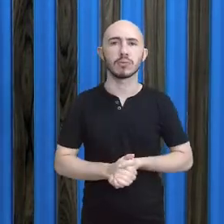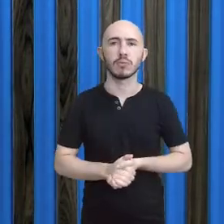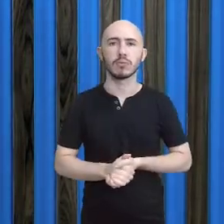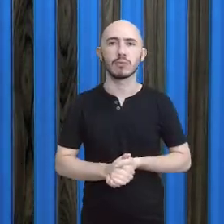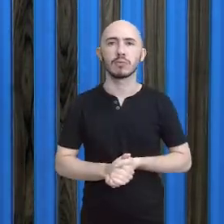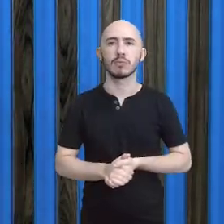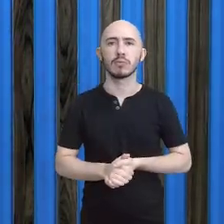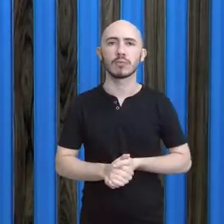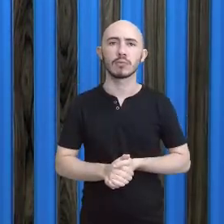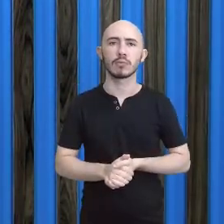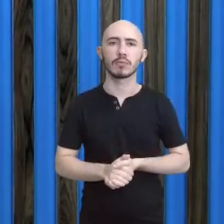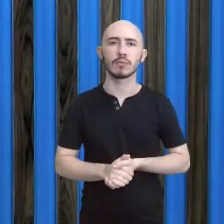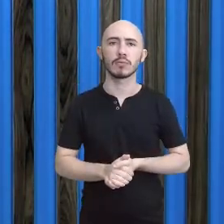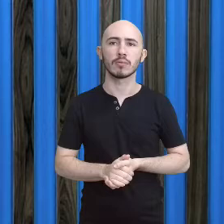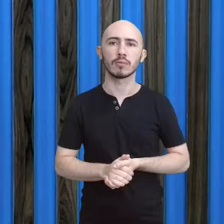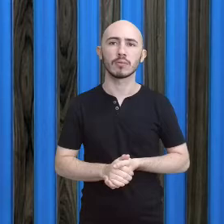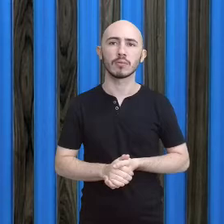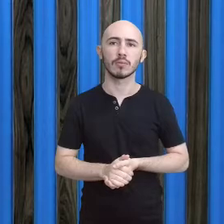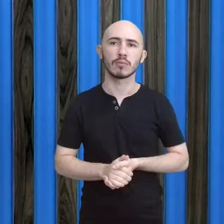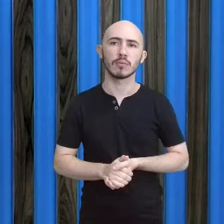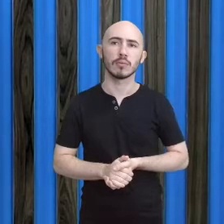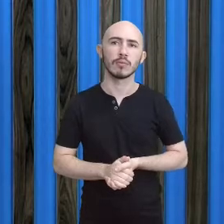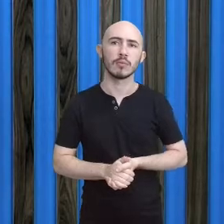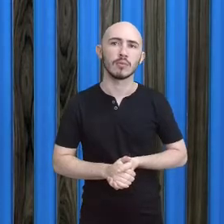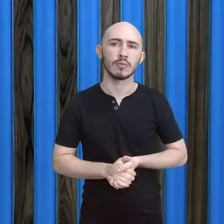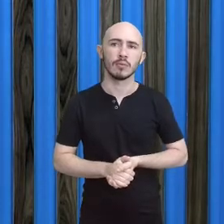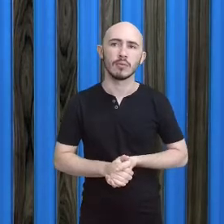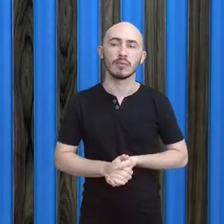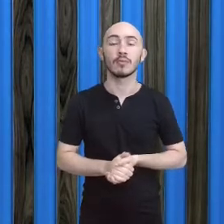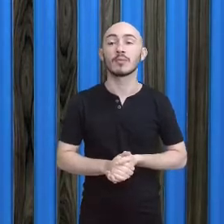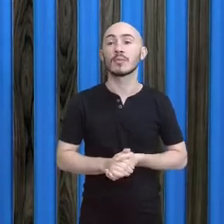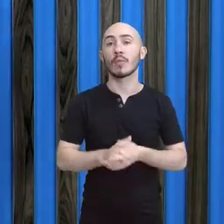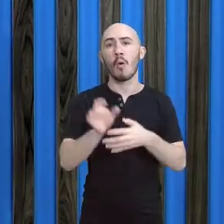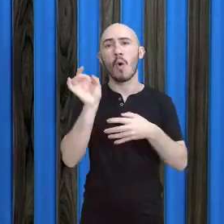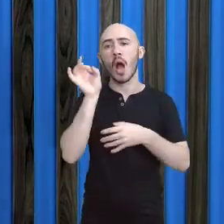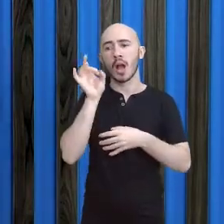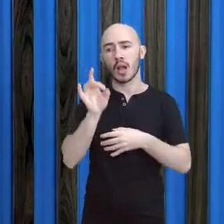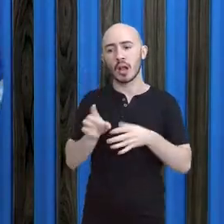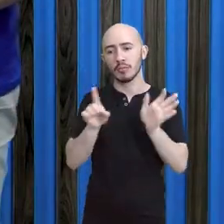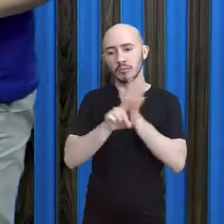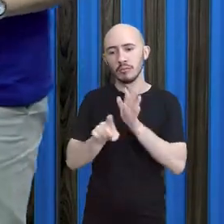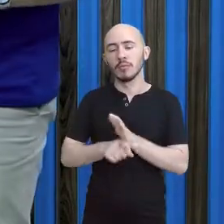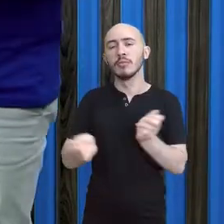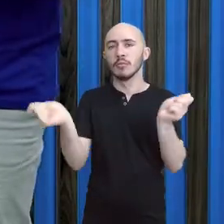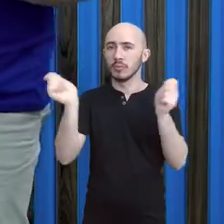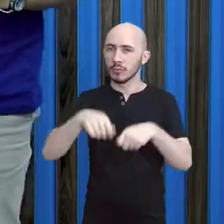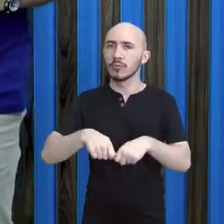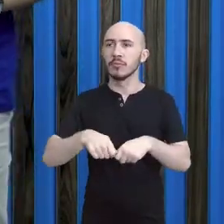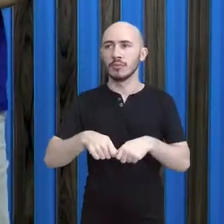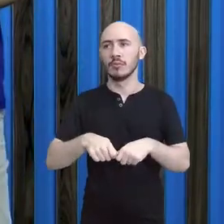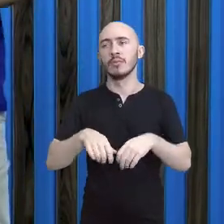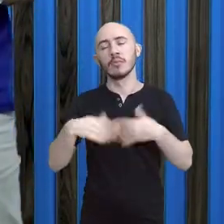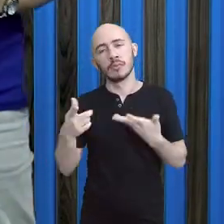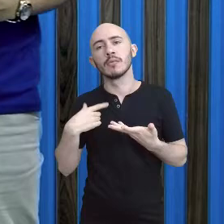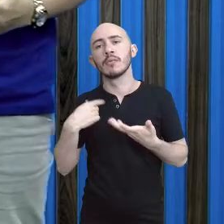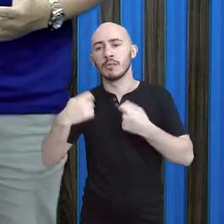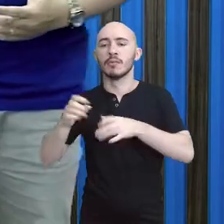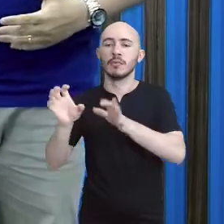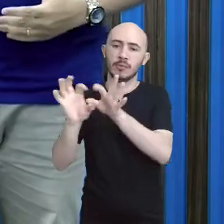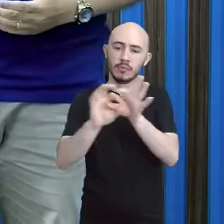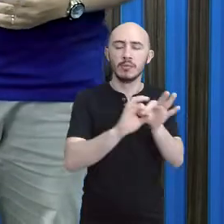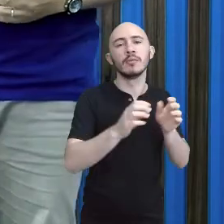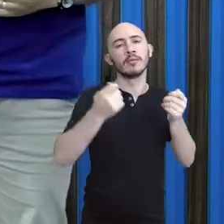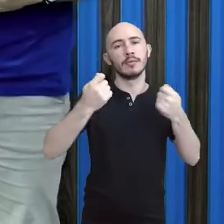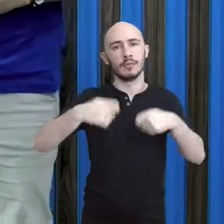talking? E vou, cada um desses dá para eu fazer uma ondinha, tá certo? É claro que tem frases que não vão ter contexto, não vão encaixar